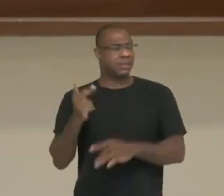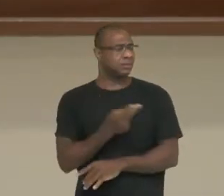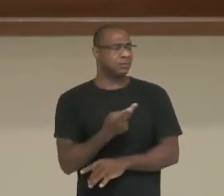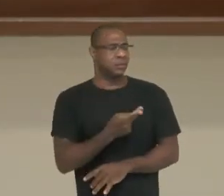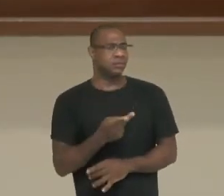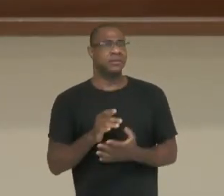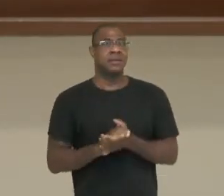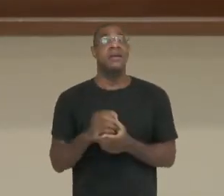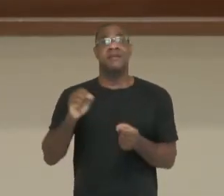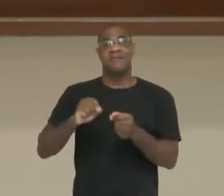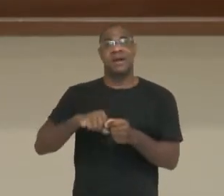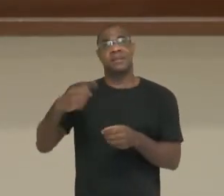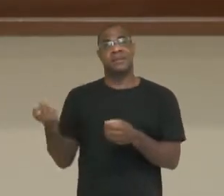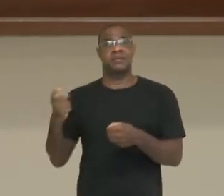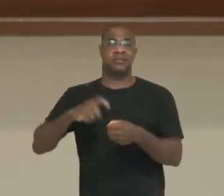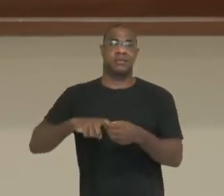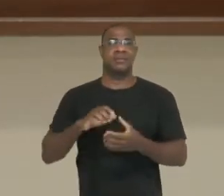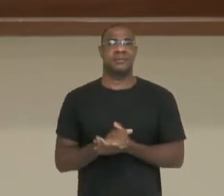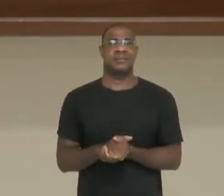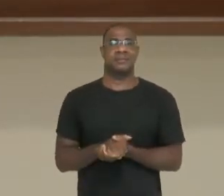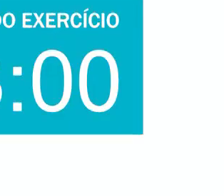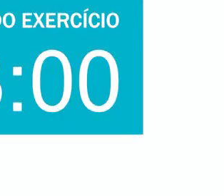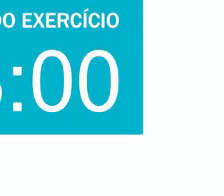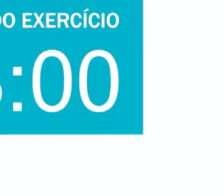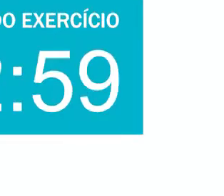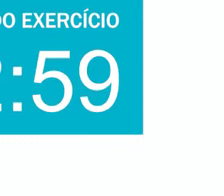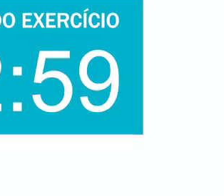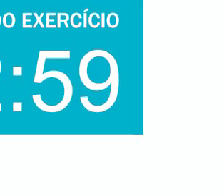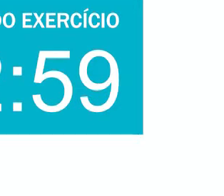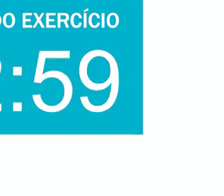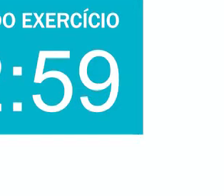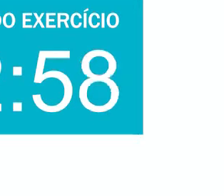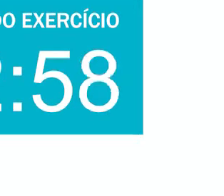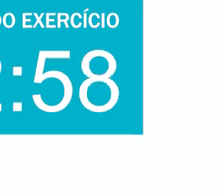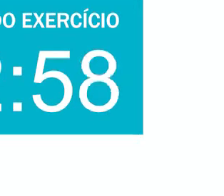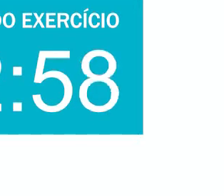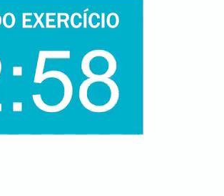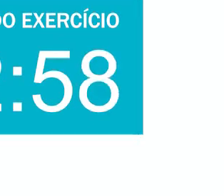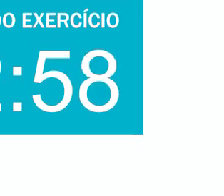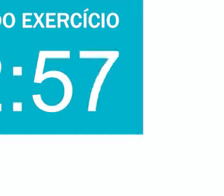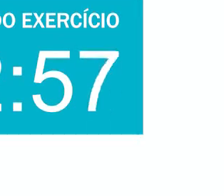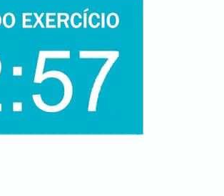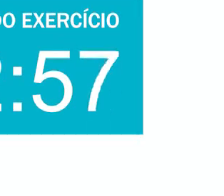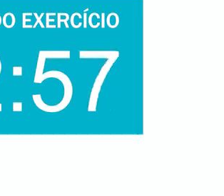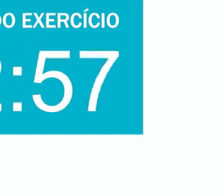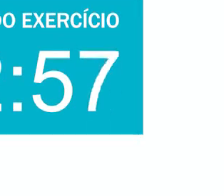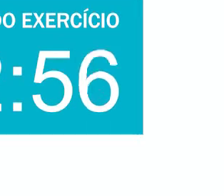eu volto a seguir.